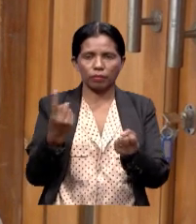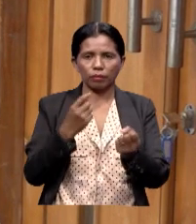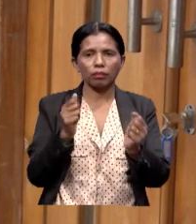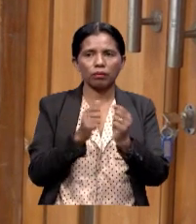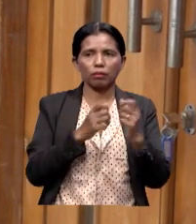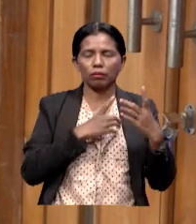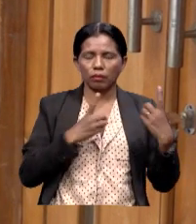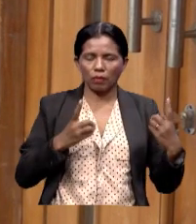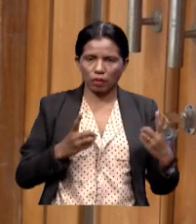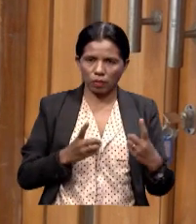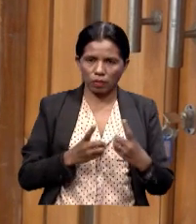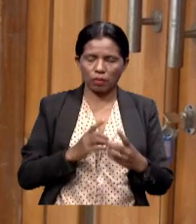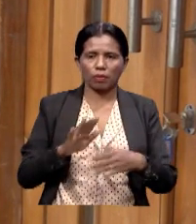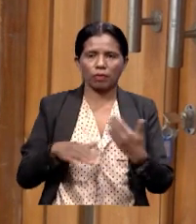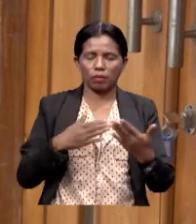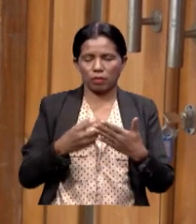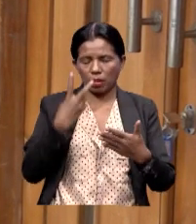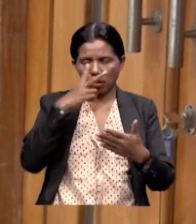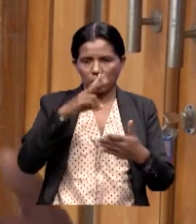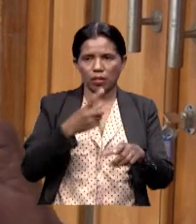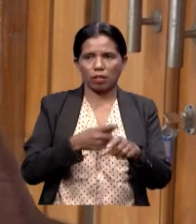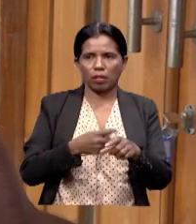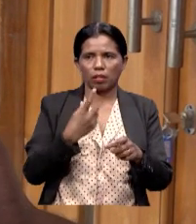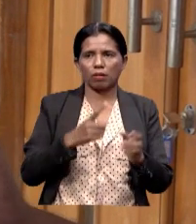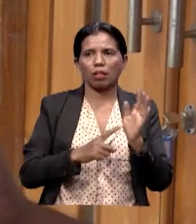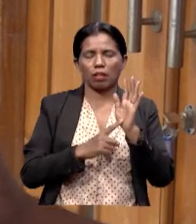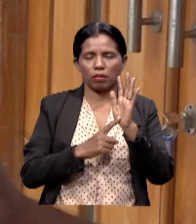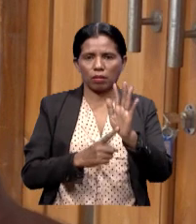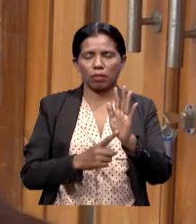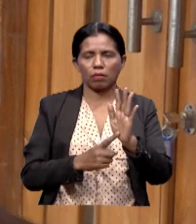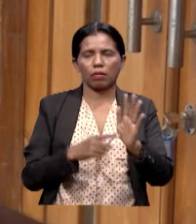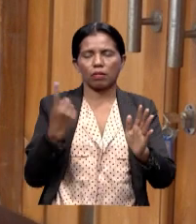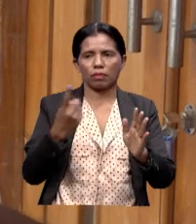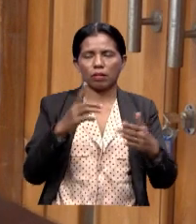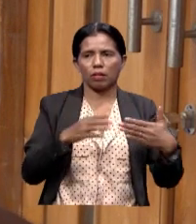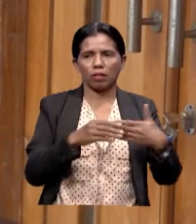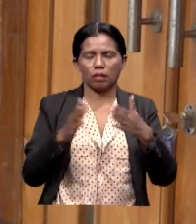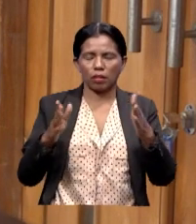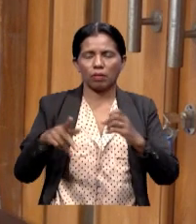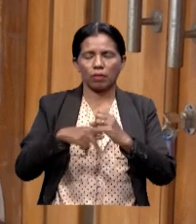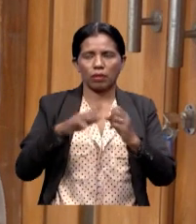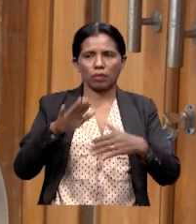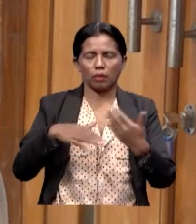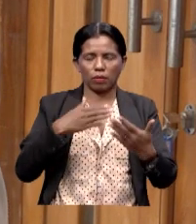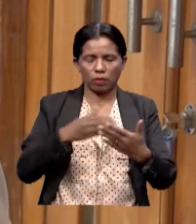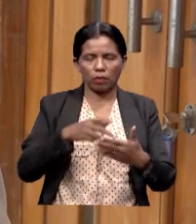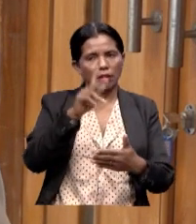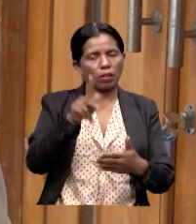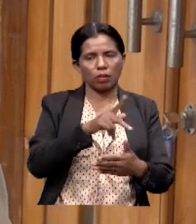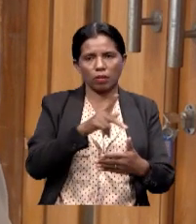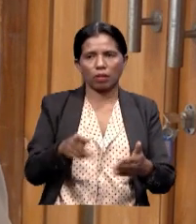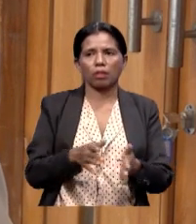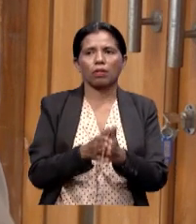toma, o Fuan toma, acompanha a situação da NEM, a apela na Fatimba. Líder partido roto, maioria é católico. E não gosto de